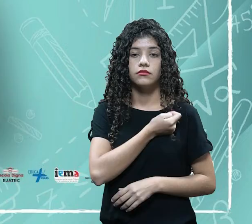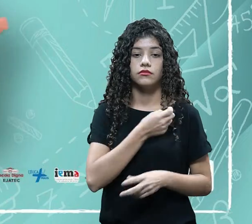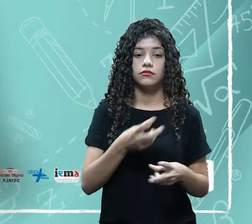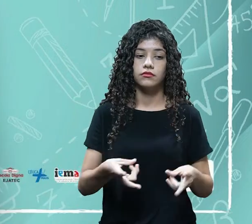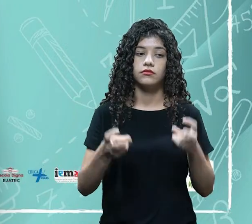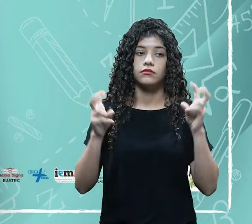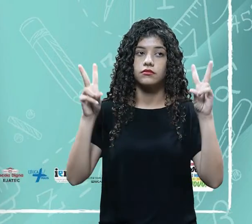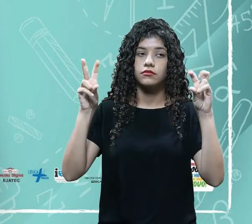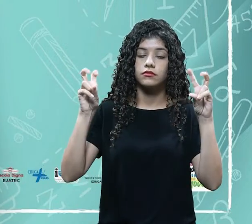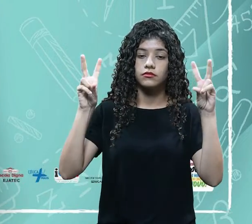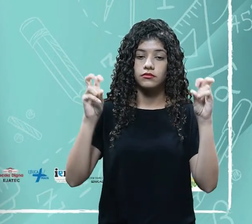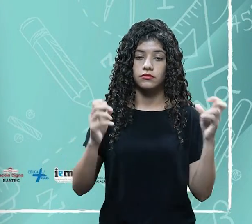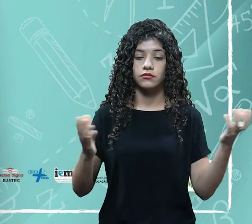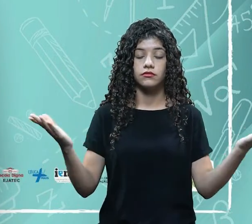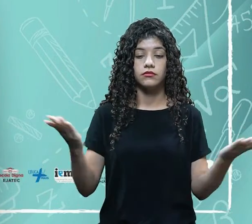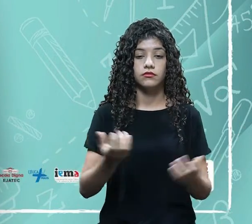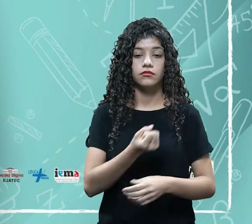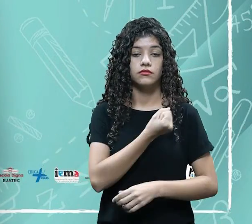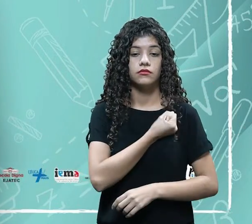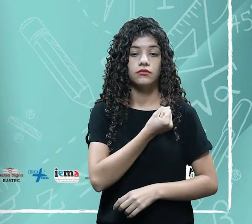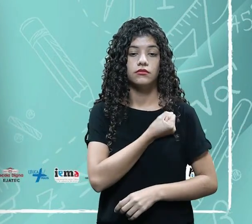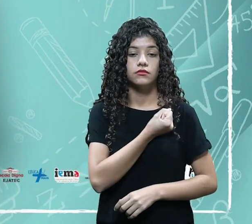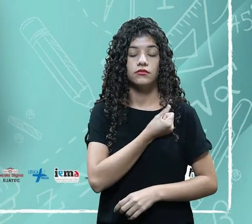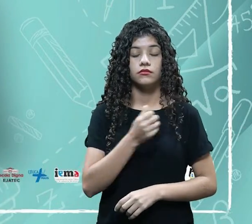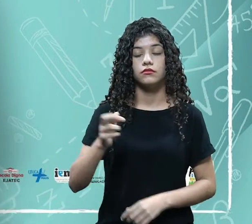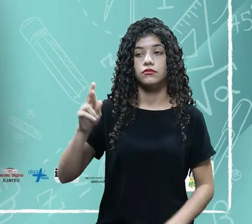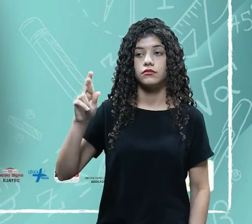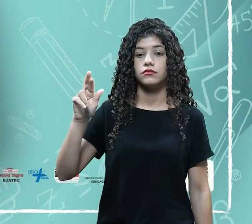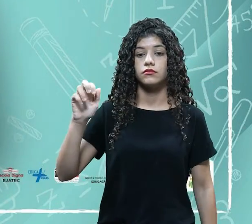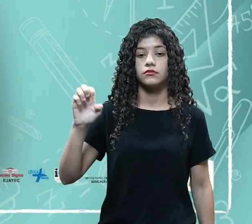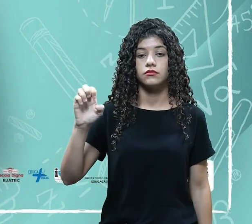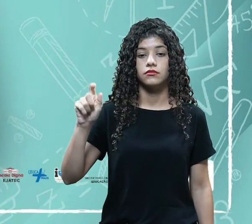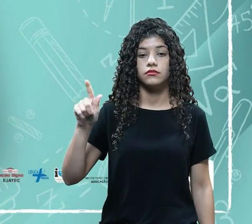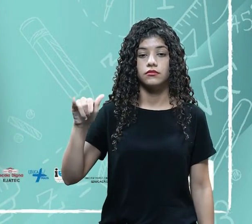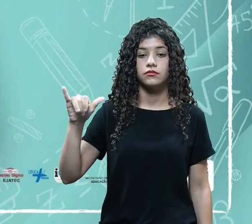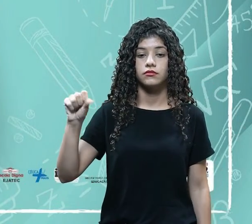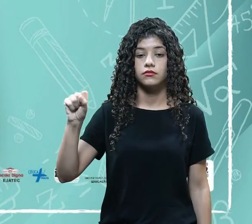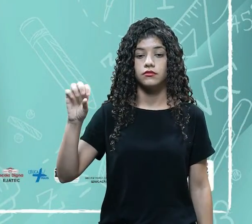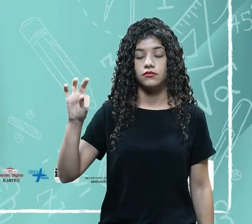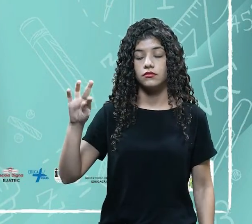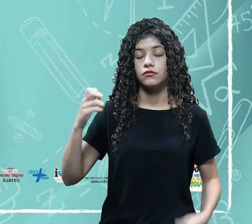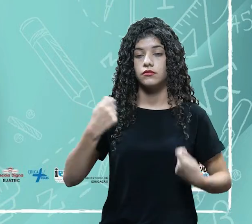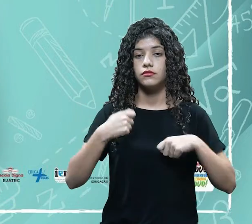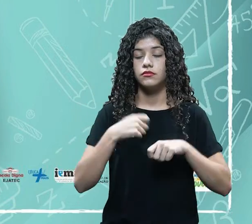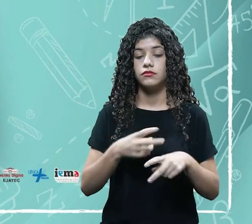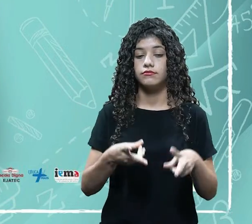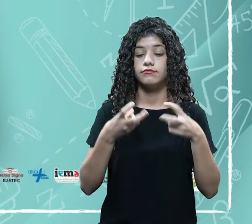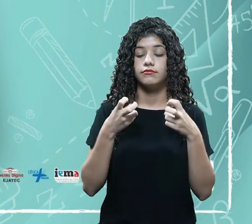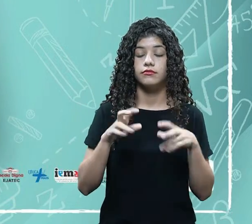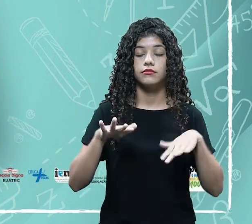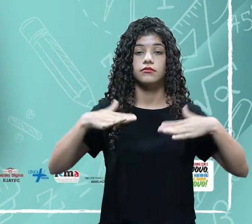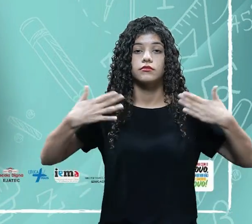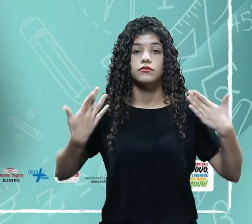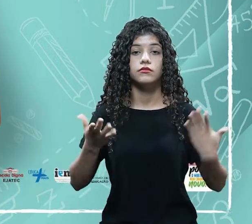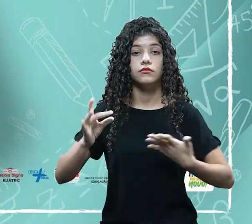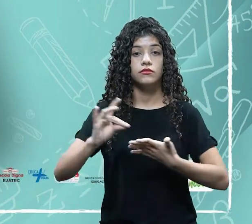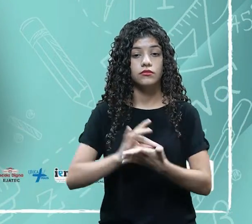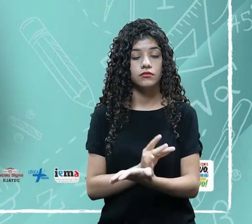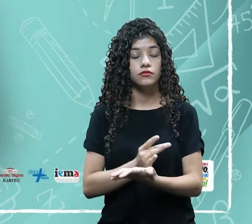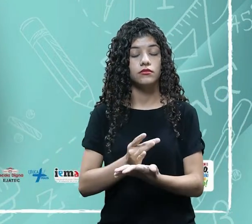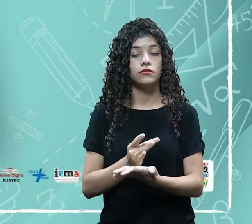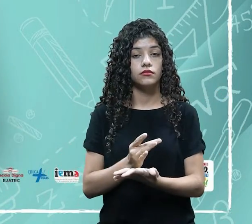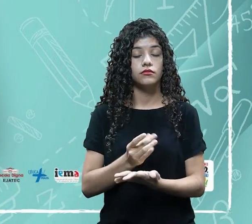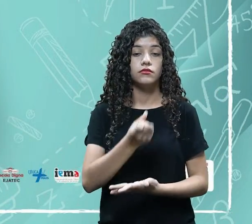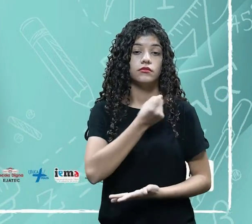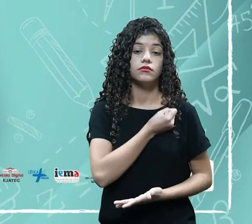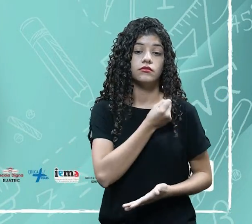para identificar o assunto, né? A numeração do registro, ela serve para identificar o documento. Então, é uma